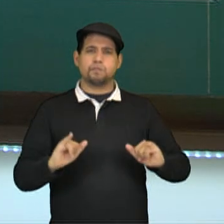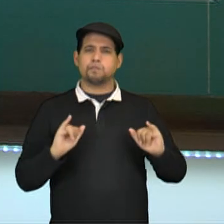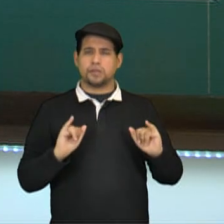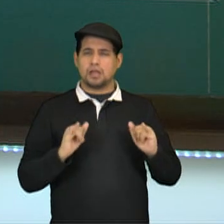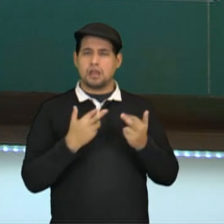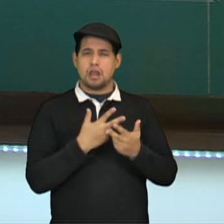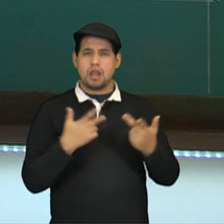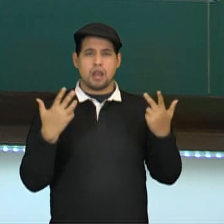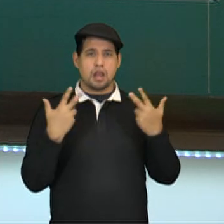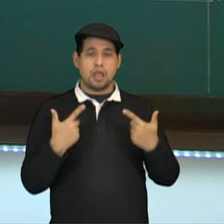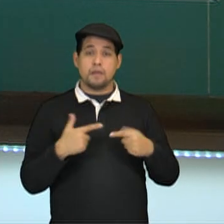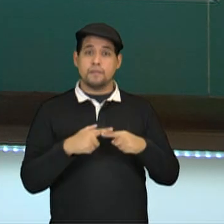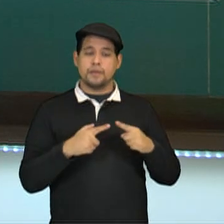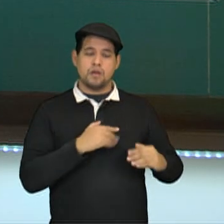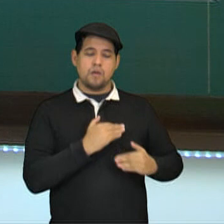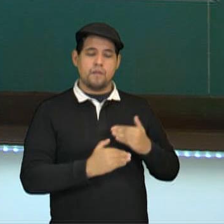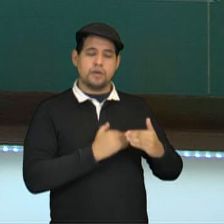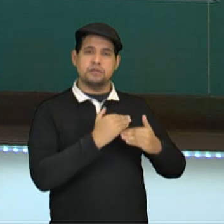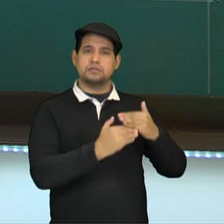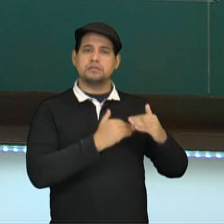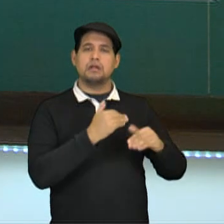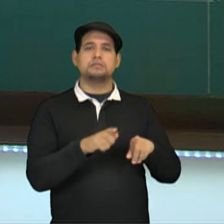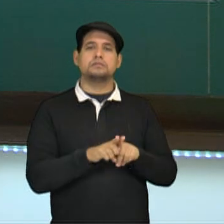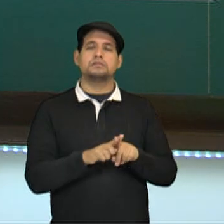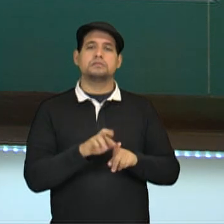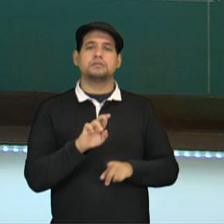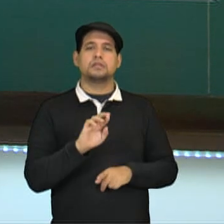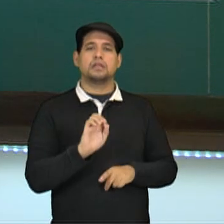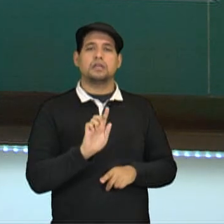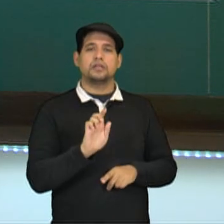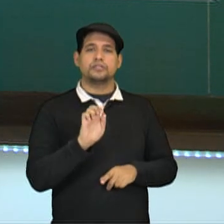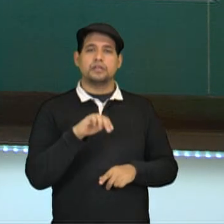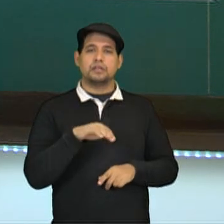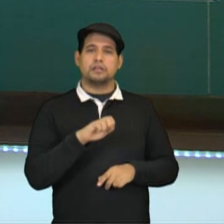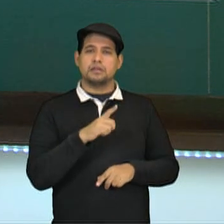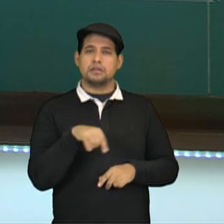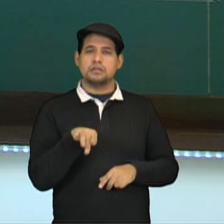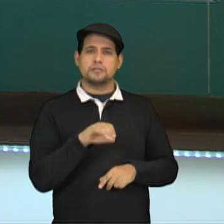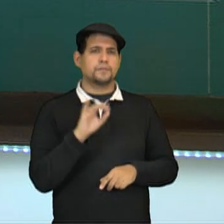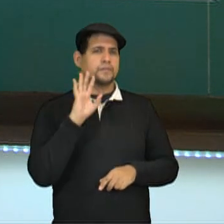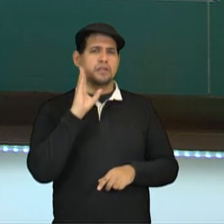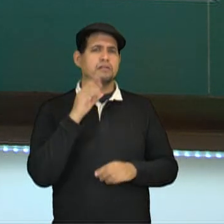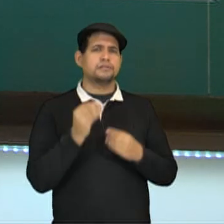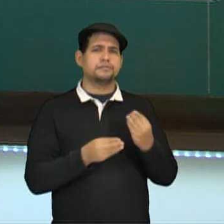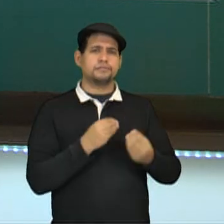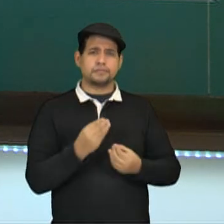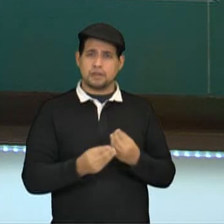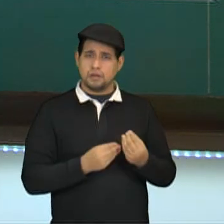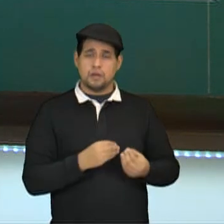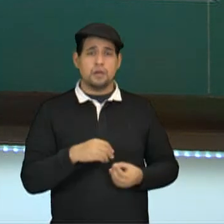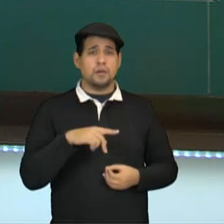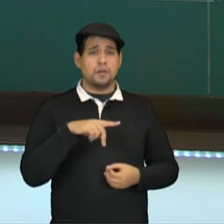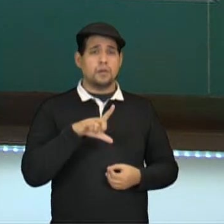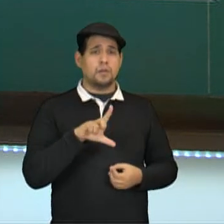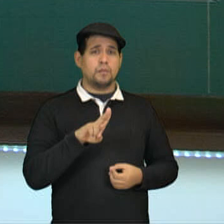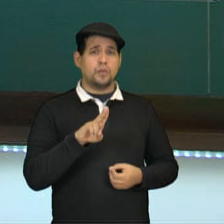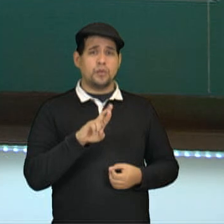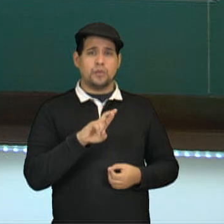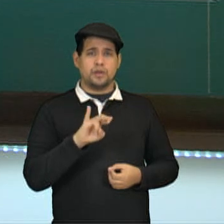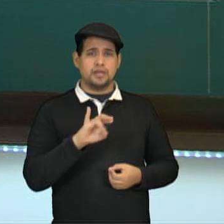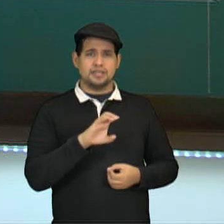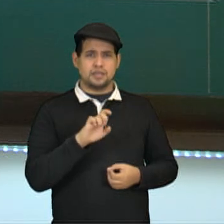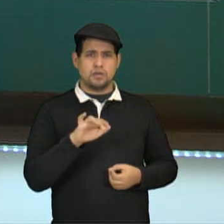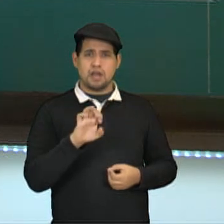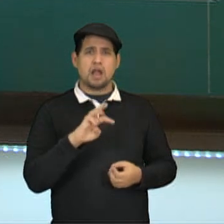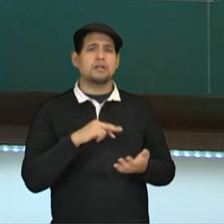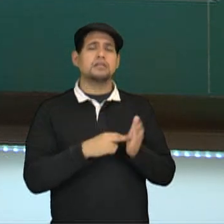espécie. O processo de regeneração pode ocorrer tanto em organismos unicelulares, que contêm apenas uma